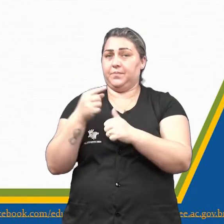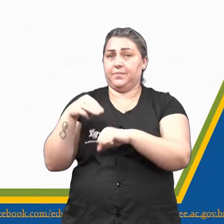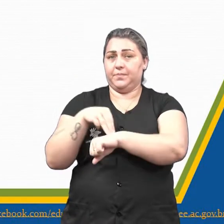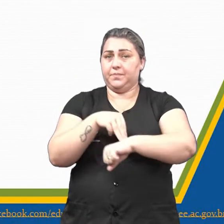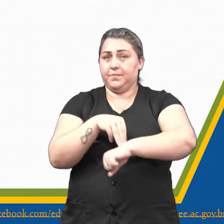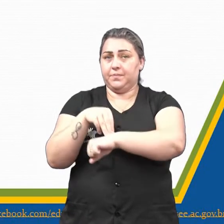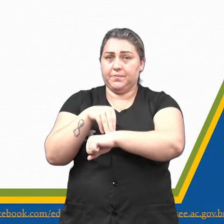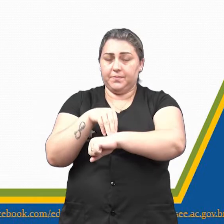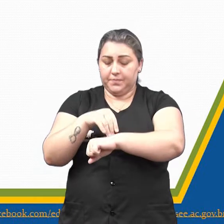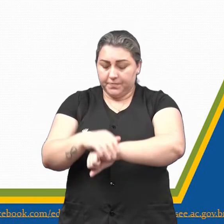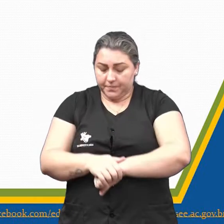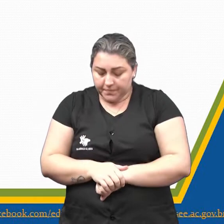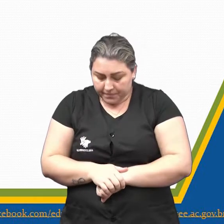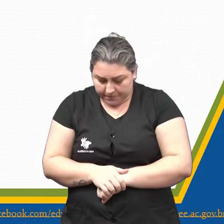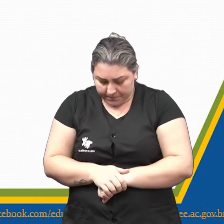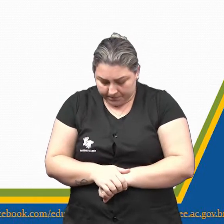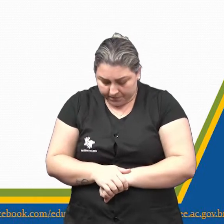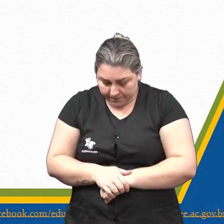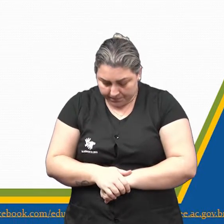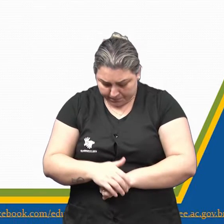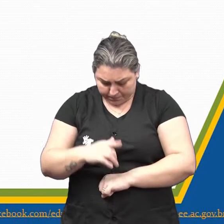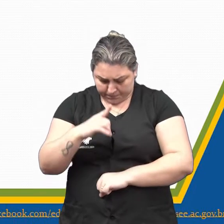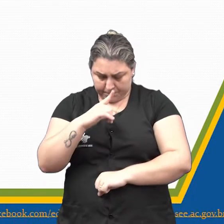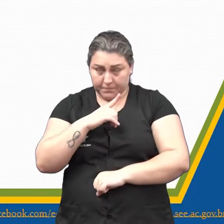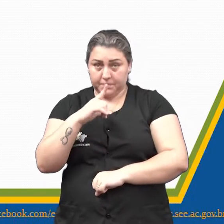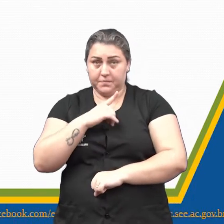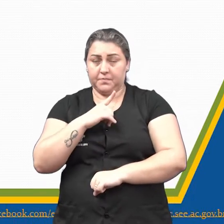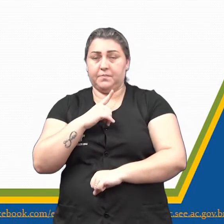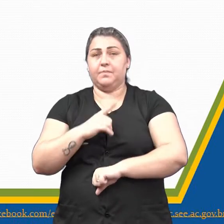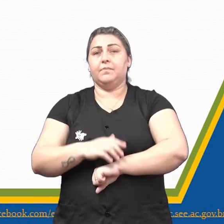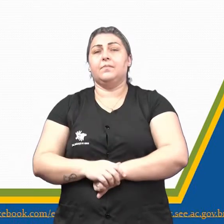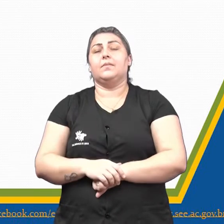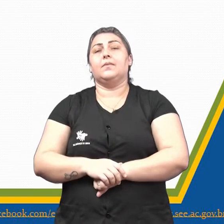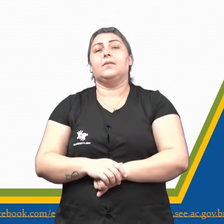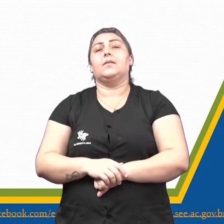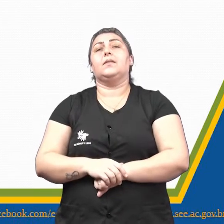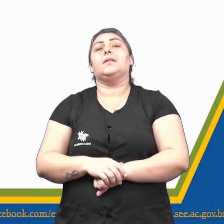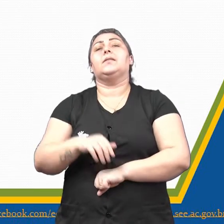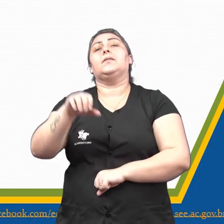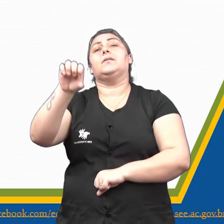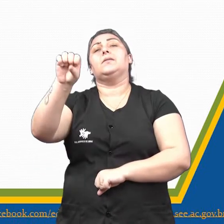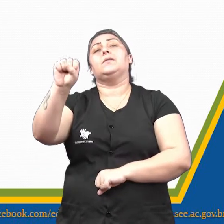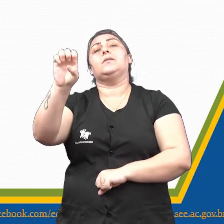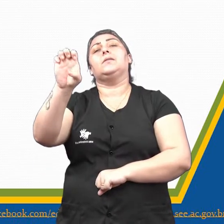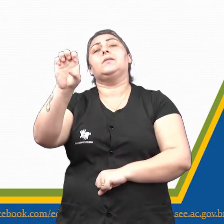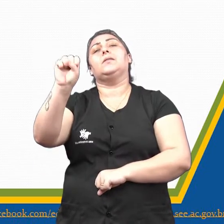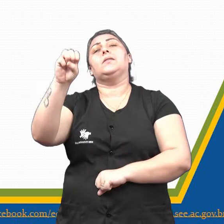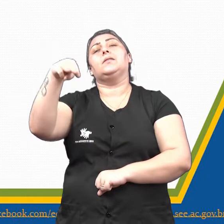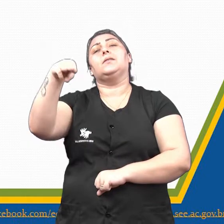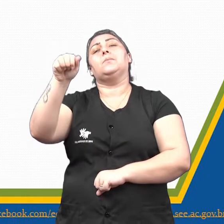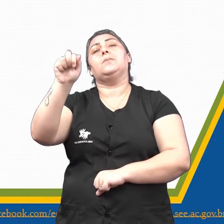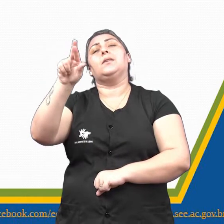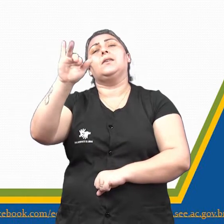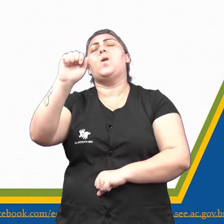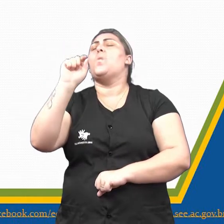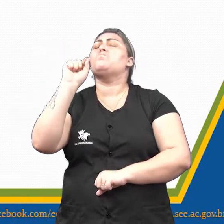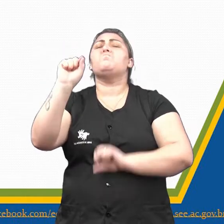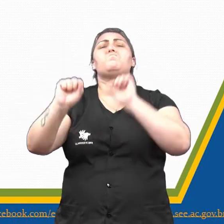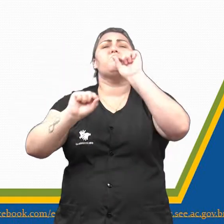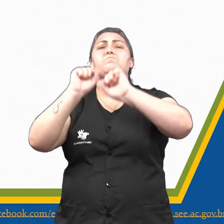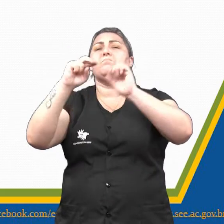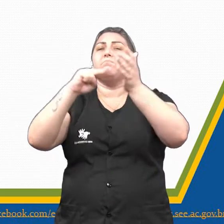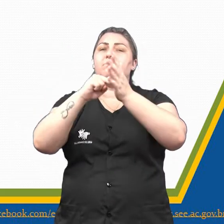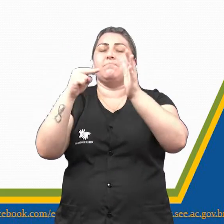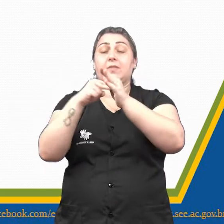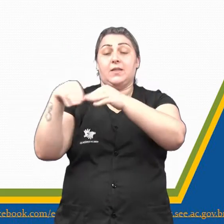momento, nós vamos ter a questão das sesmarias, o que foram as sesmarias,